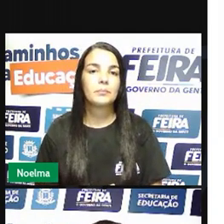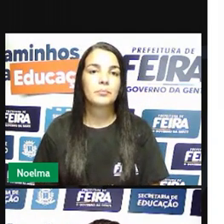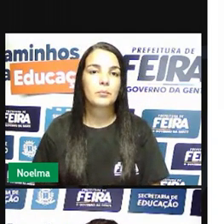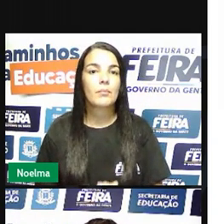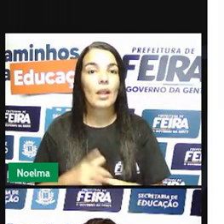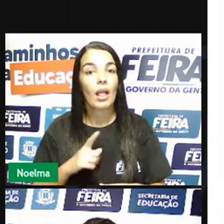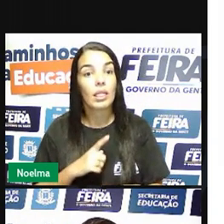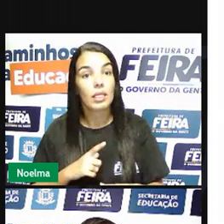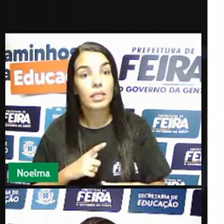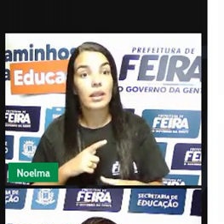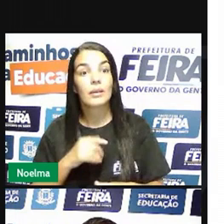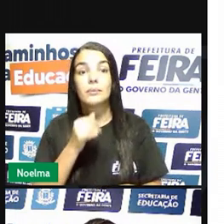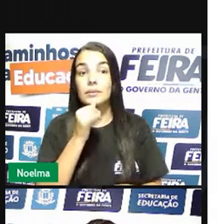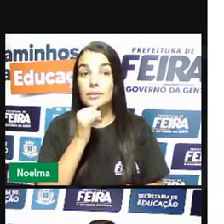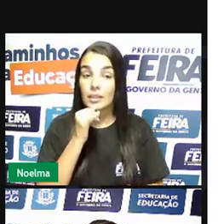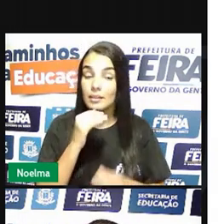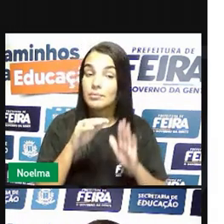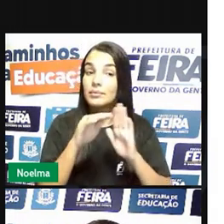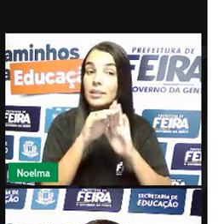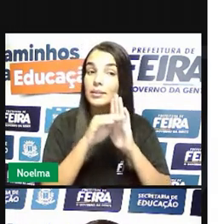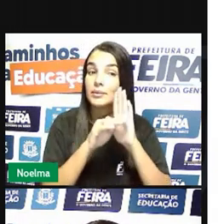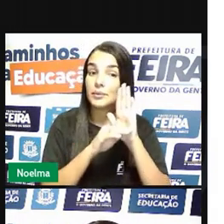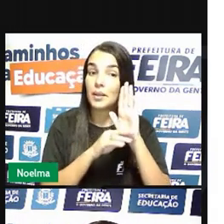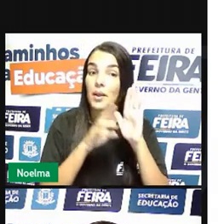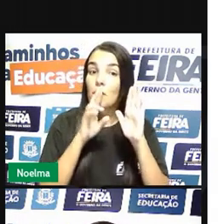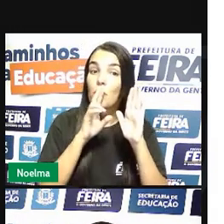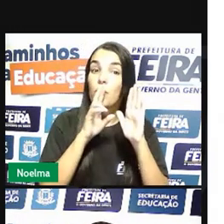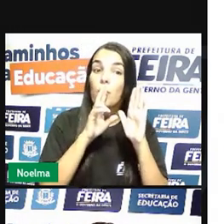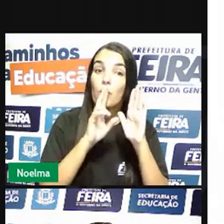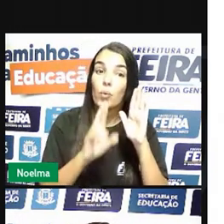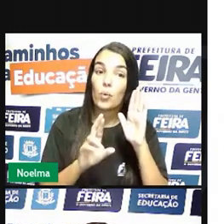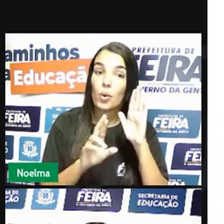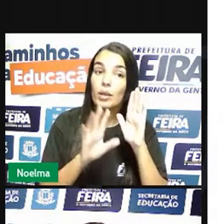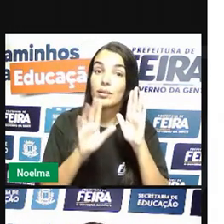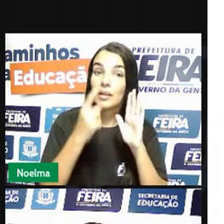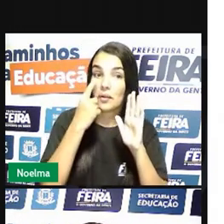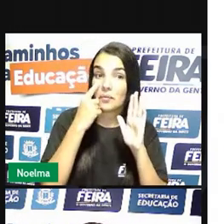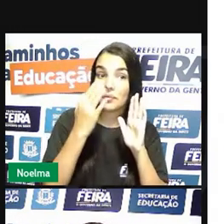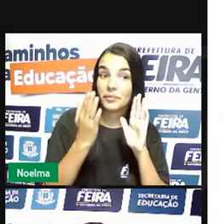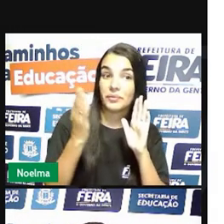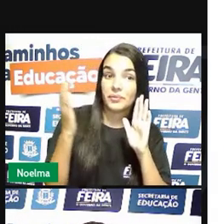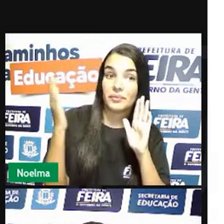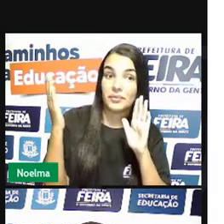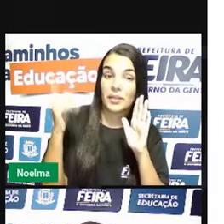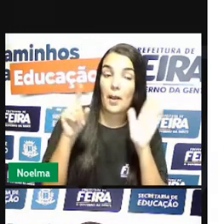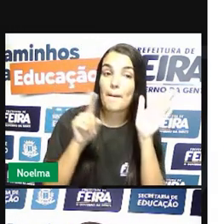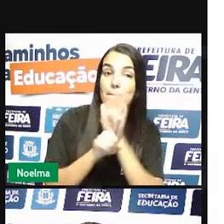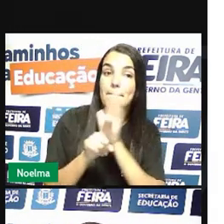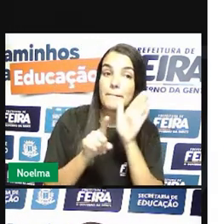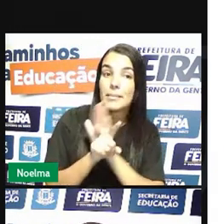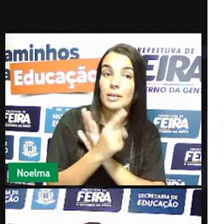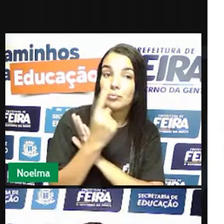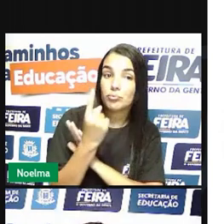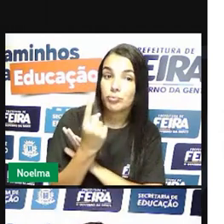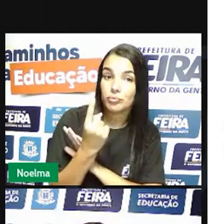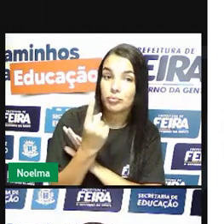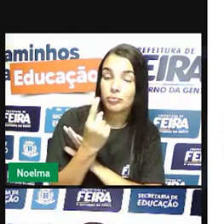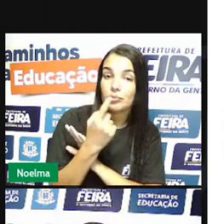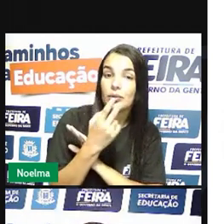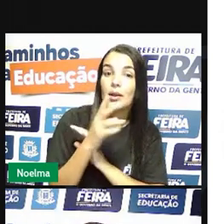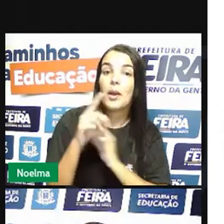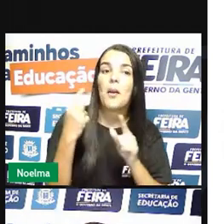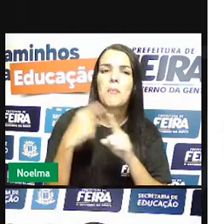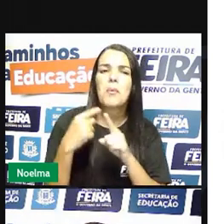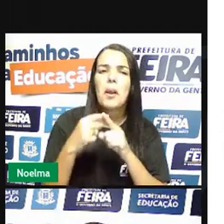E aí a gente vem com um exemplo de desenvolvimento, respondendo justamente a essa pergunta, tá? Olha o argumento 1. Por